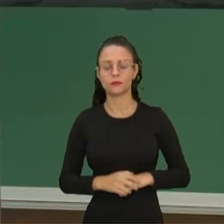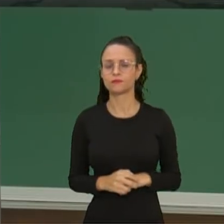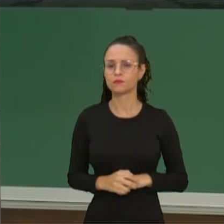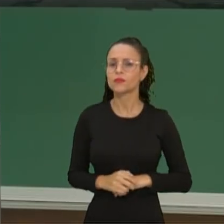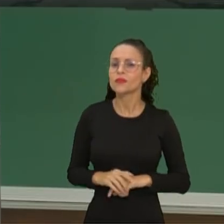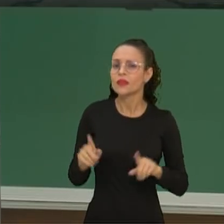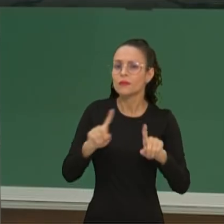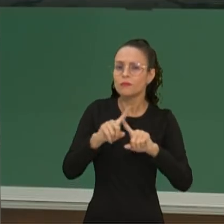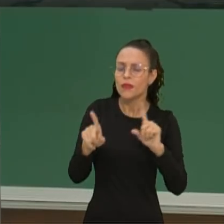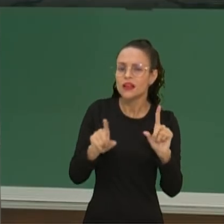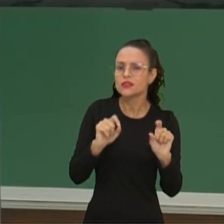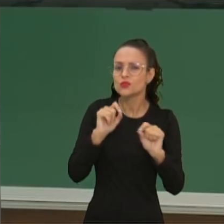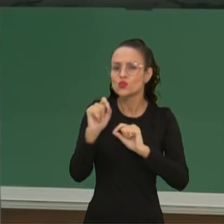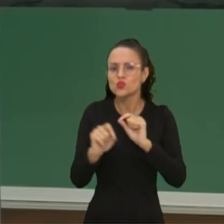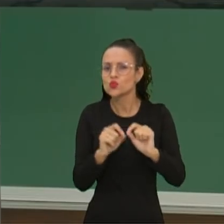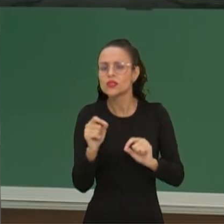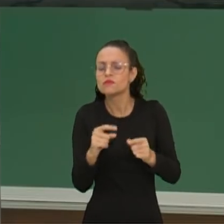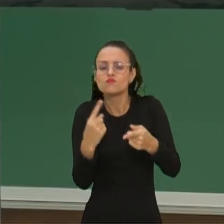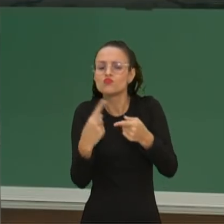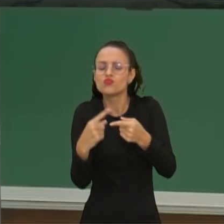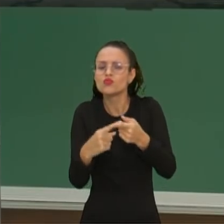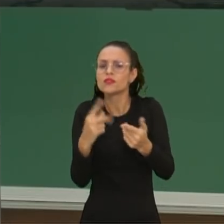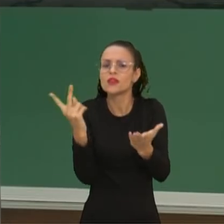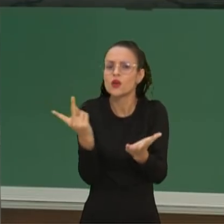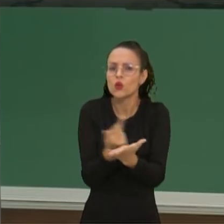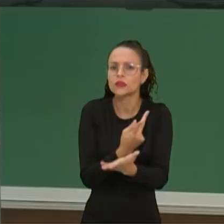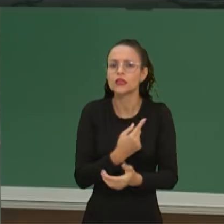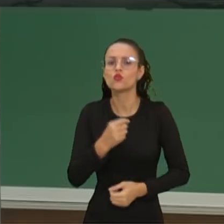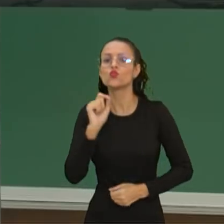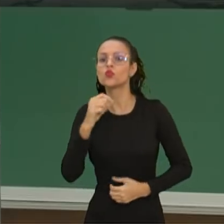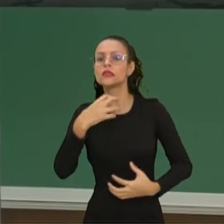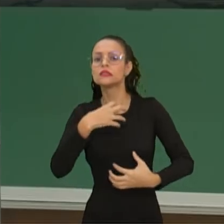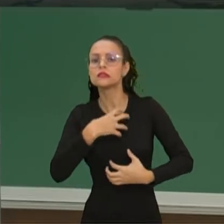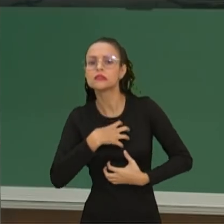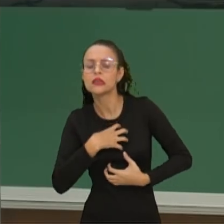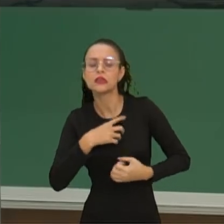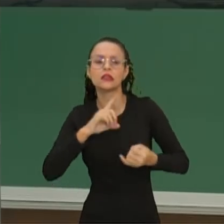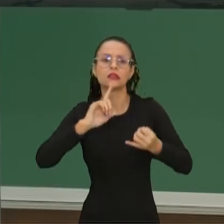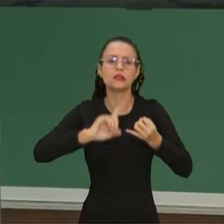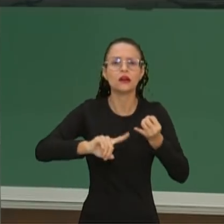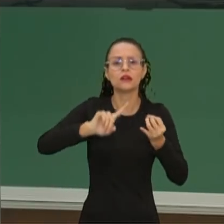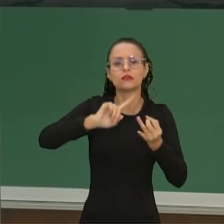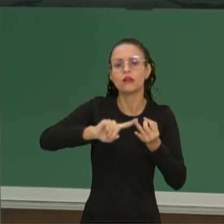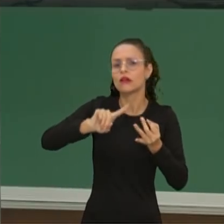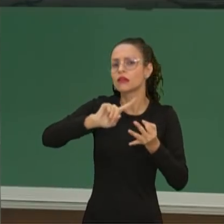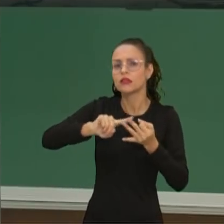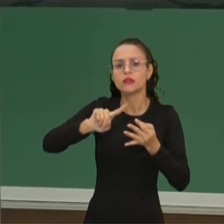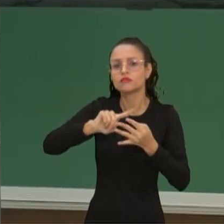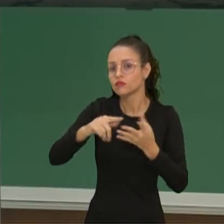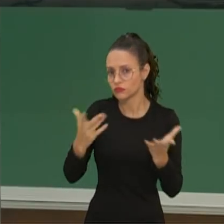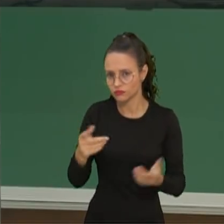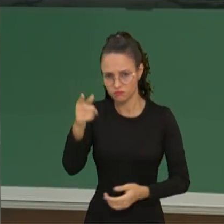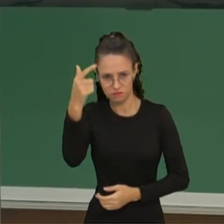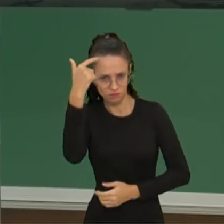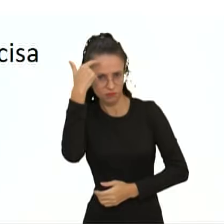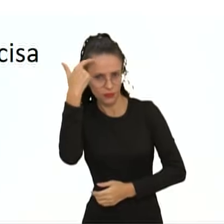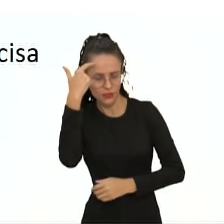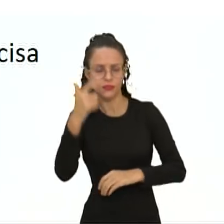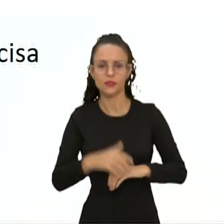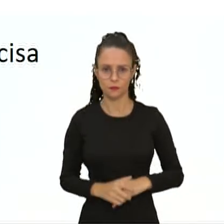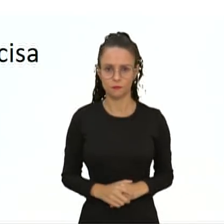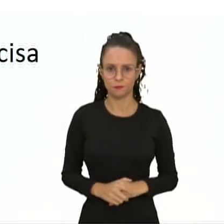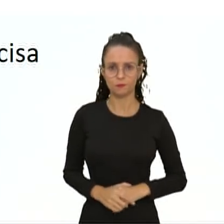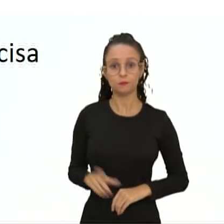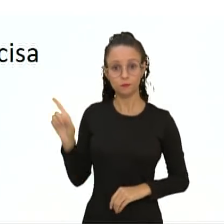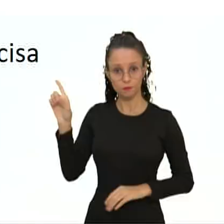que será que causa? Quais são os sintomas, né, sobre essa doença? Vamos pensar um pouquinho? Então tem